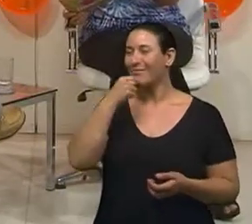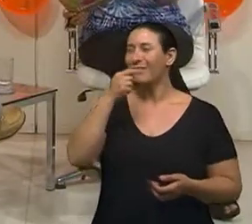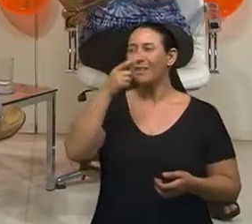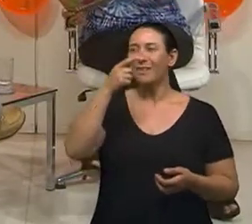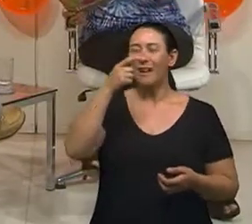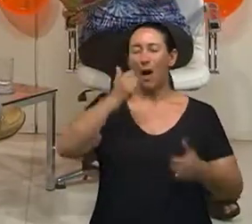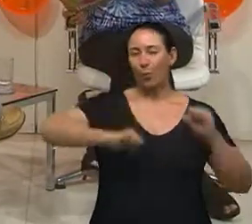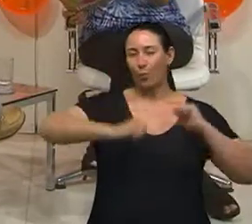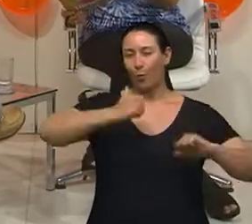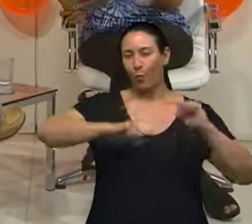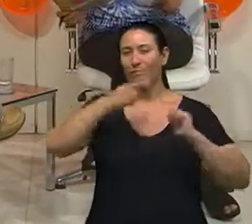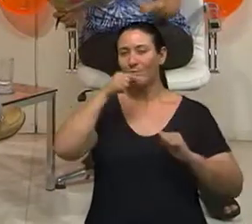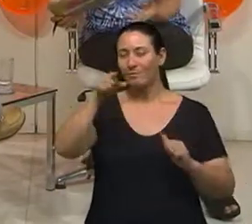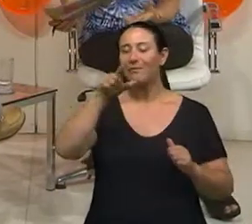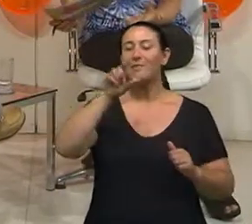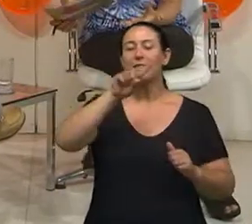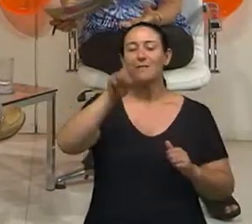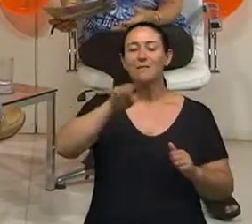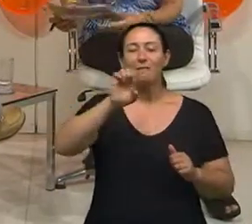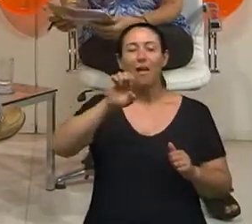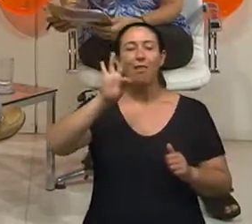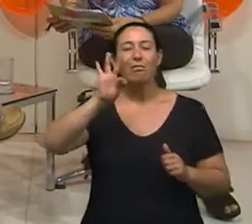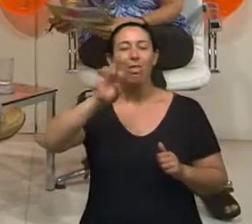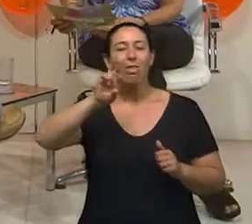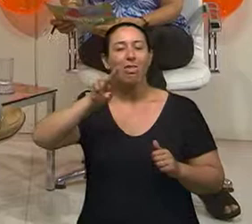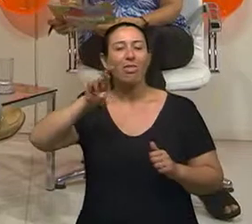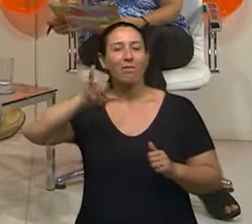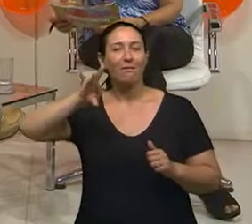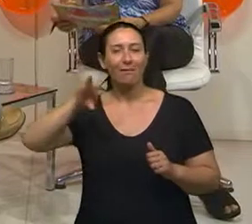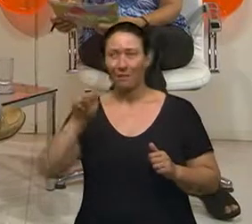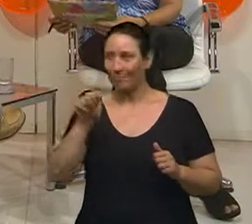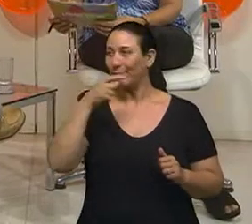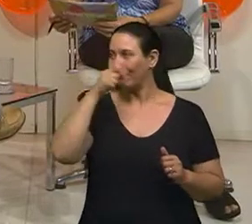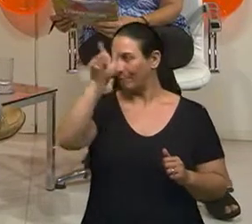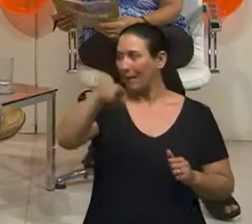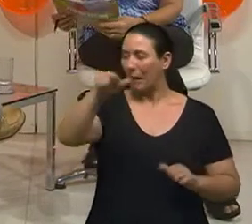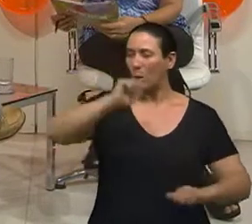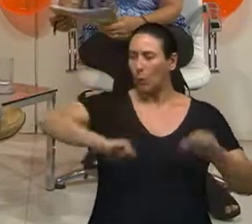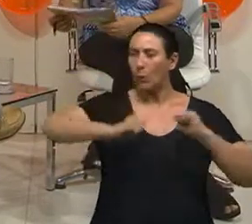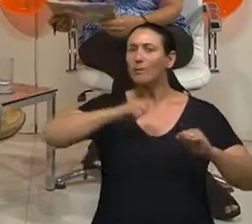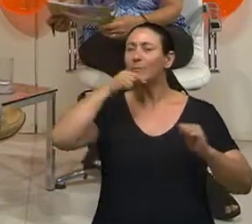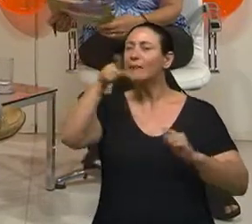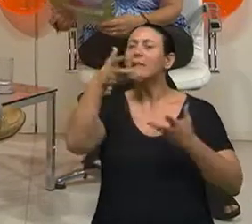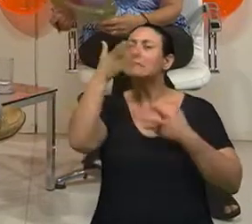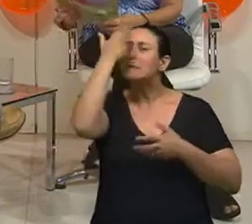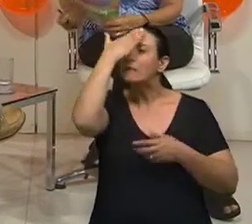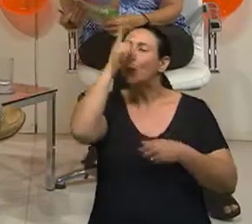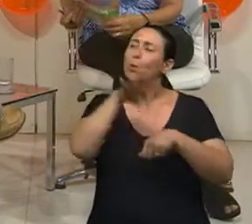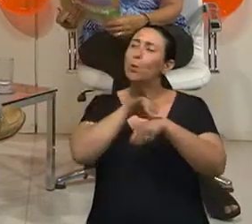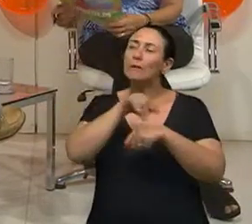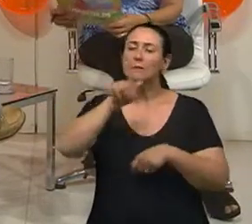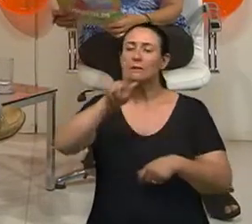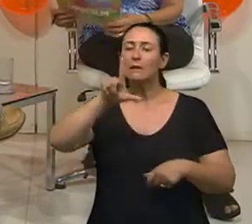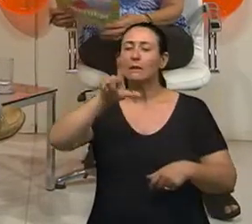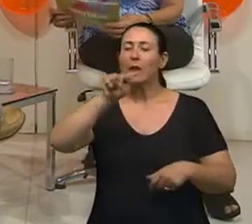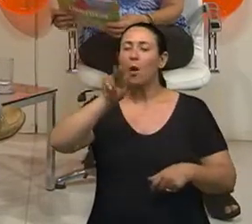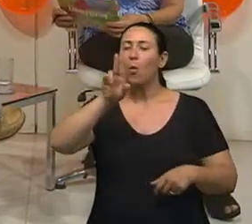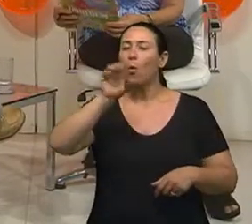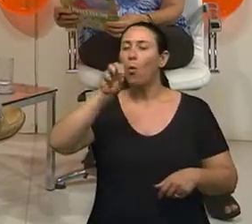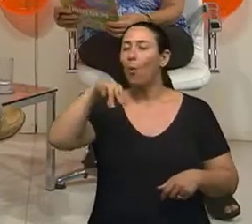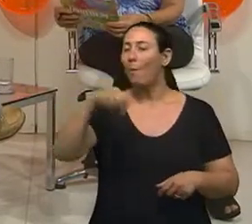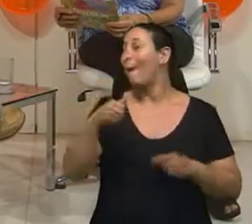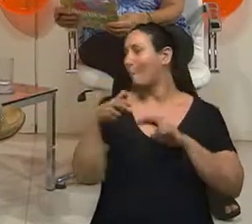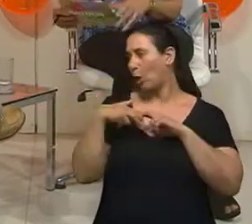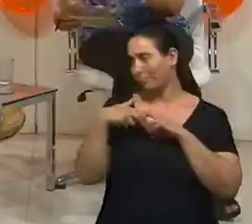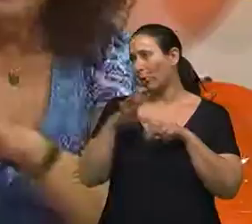bem ele, que está que tá querendo saber, né, sobre o glaucoma e essa doença da idade, porque está chegando a